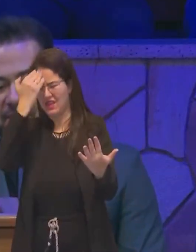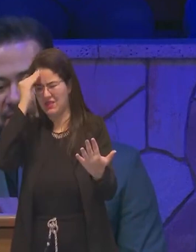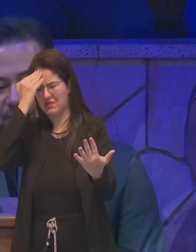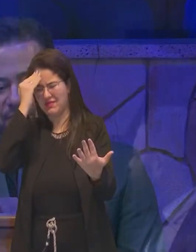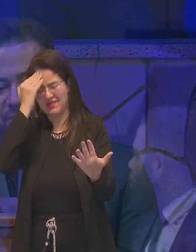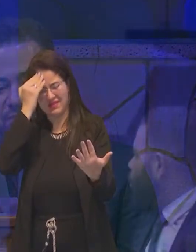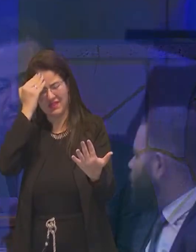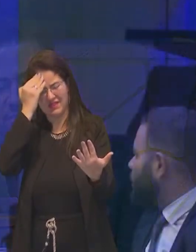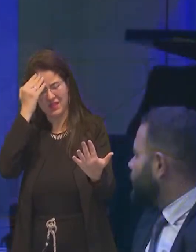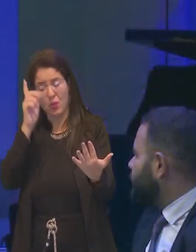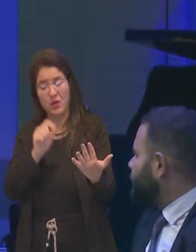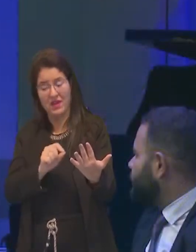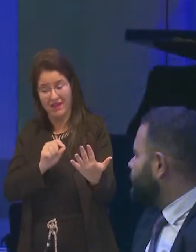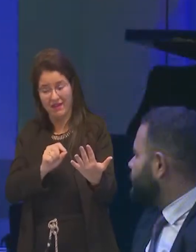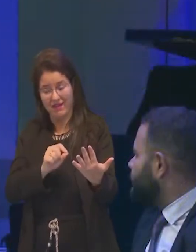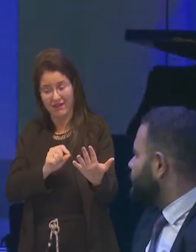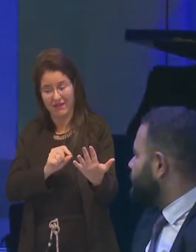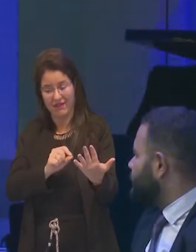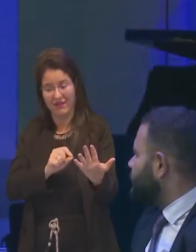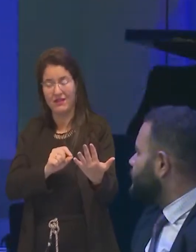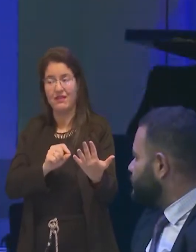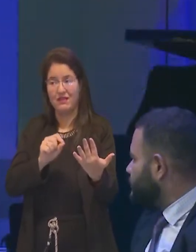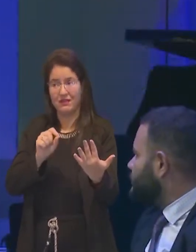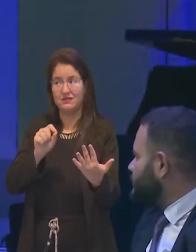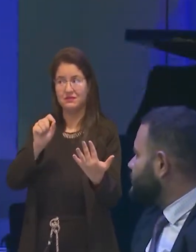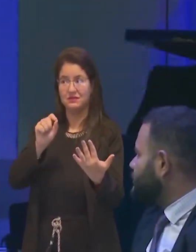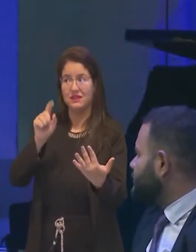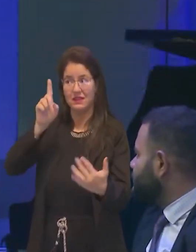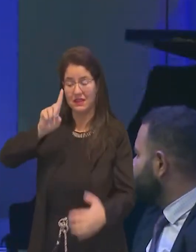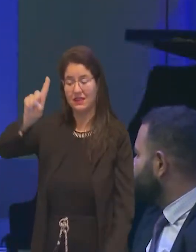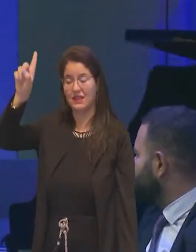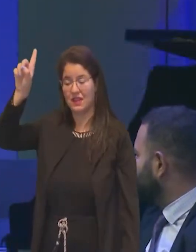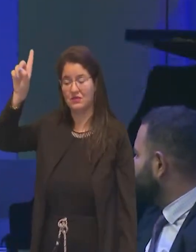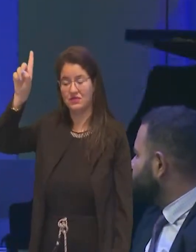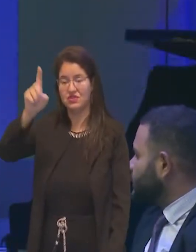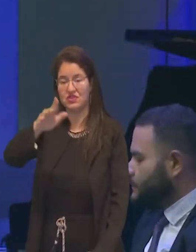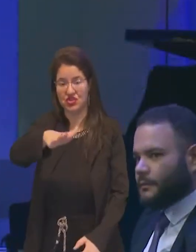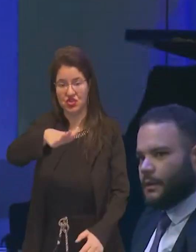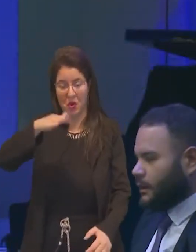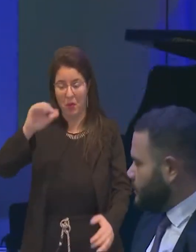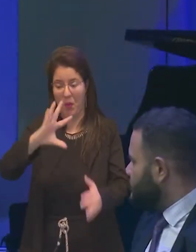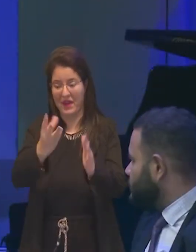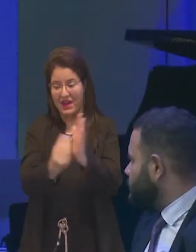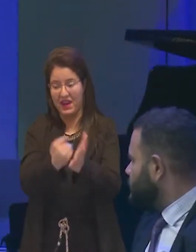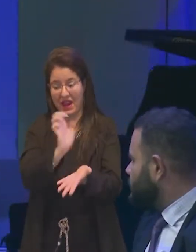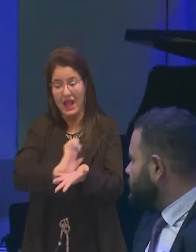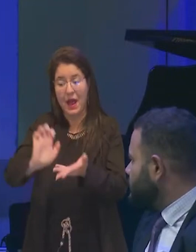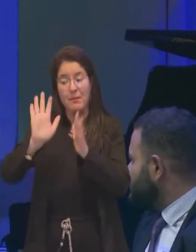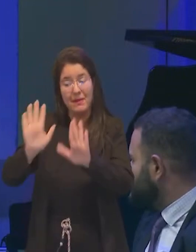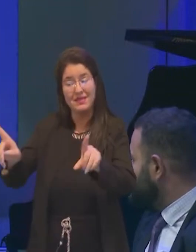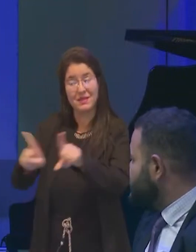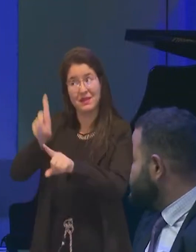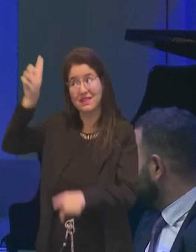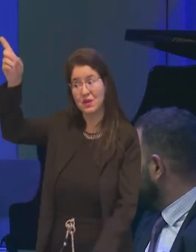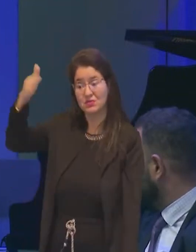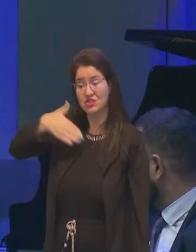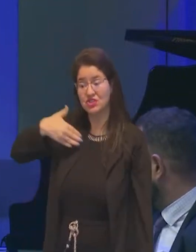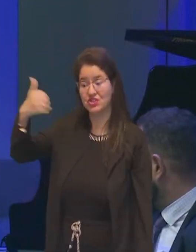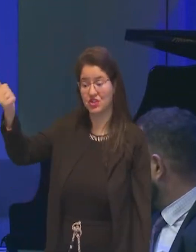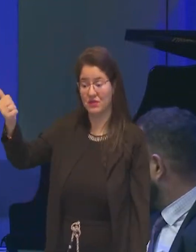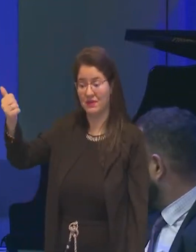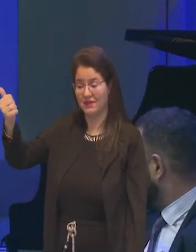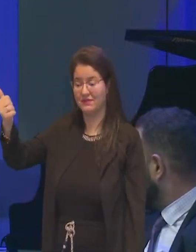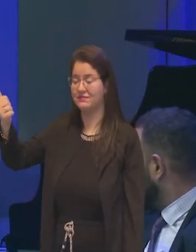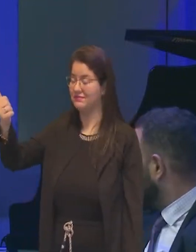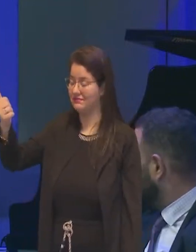chamado, esse pedido feito à igreja de Éfeso também é para nós. e que a igreja que Cristo queria que Éfeso